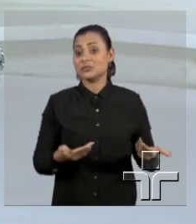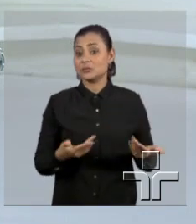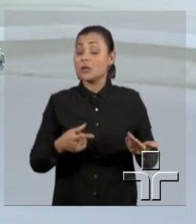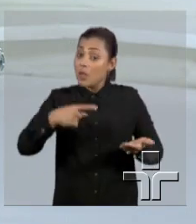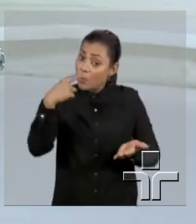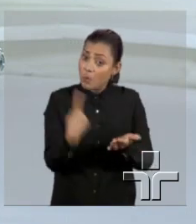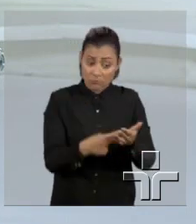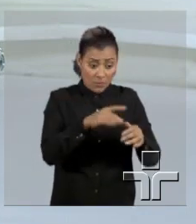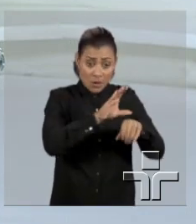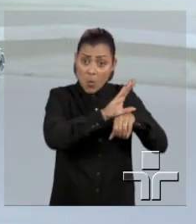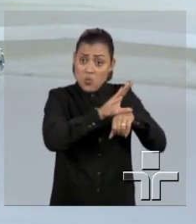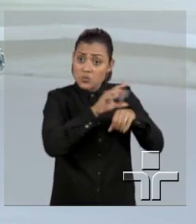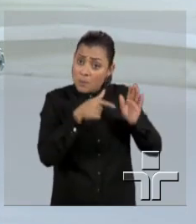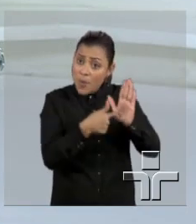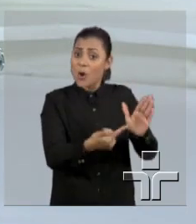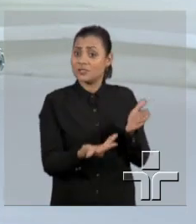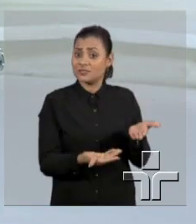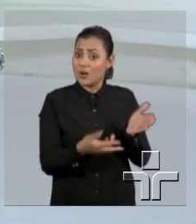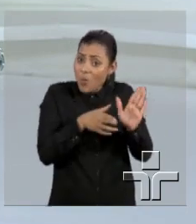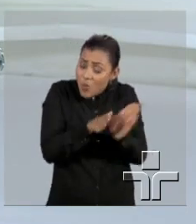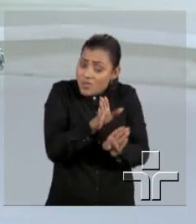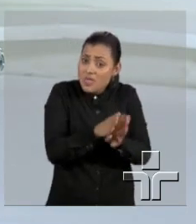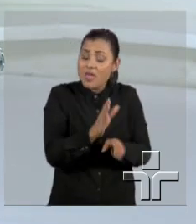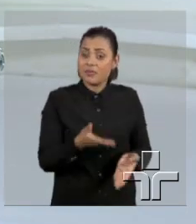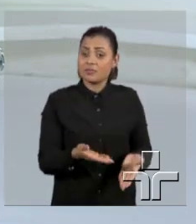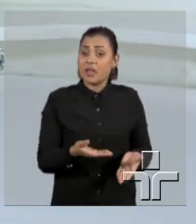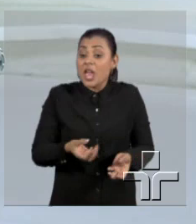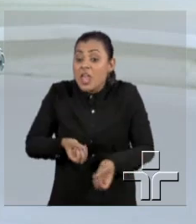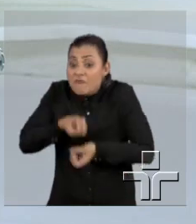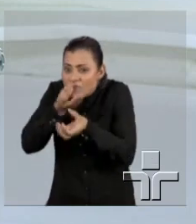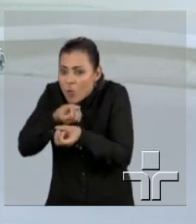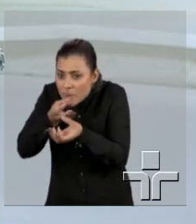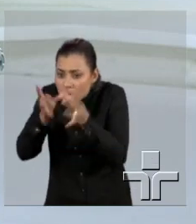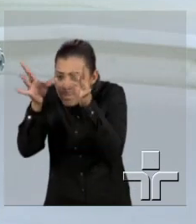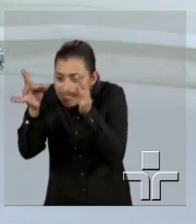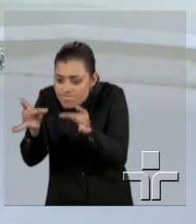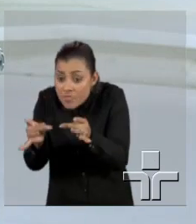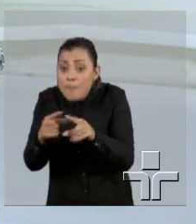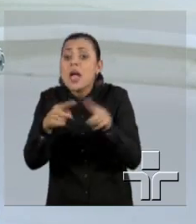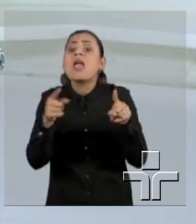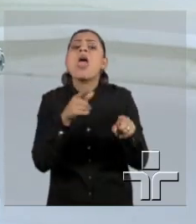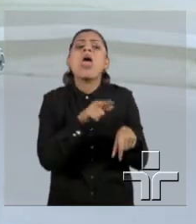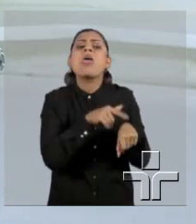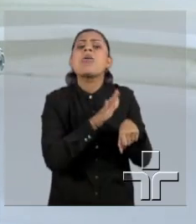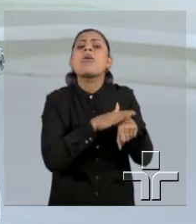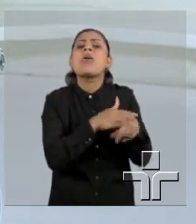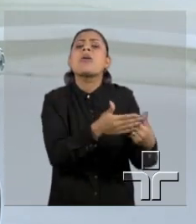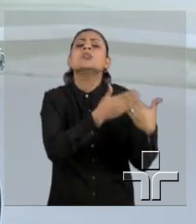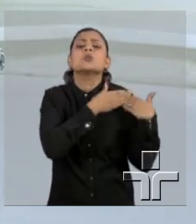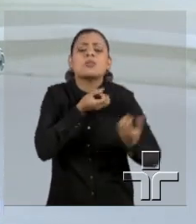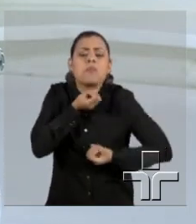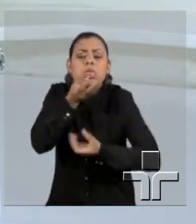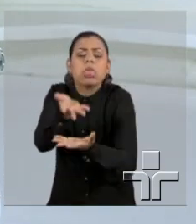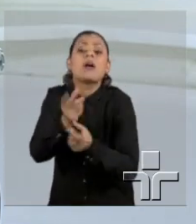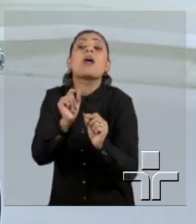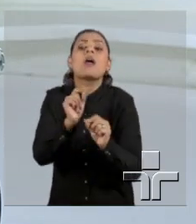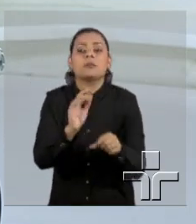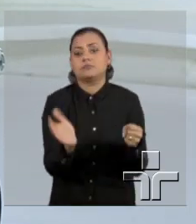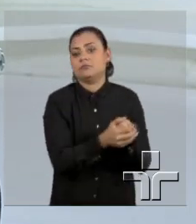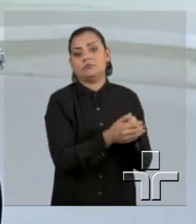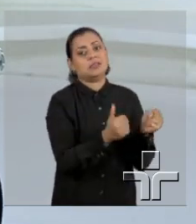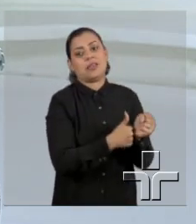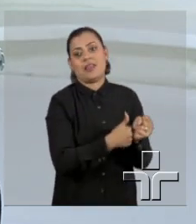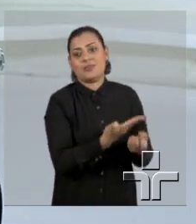da Constituição com a factualidade da vida, a informação sobre fatos e suas